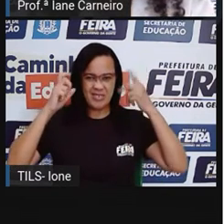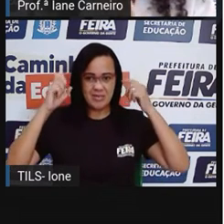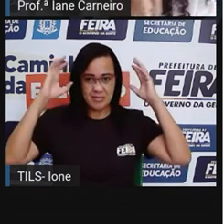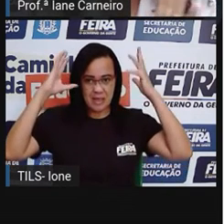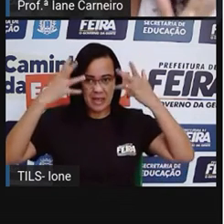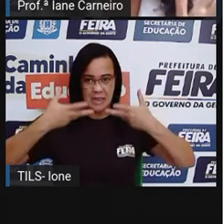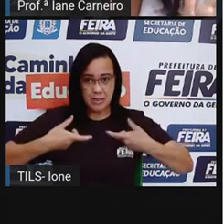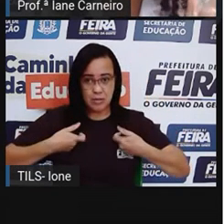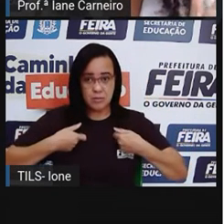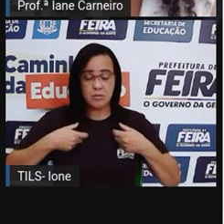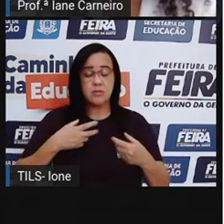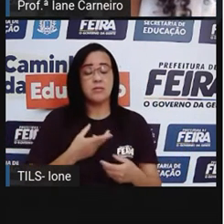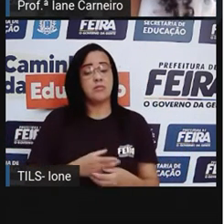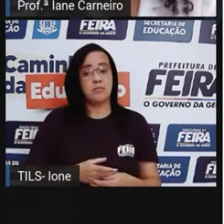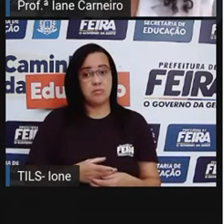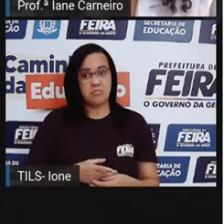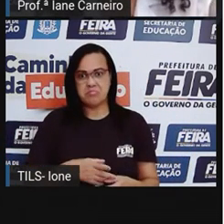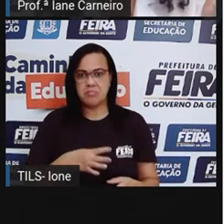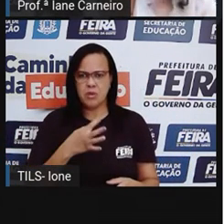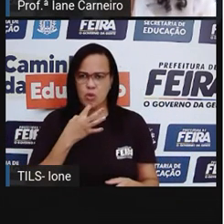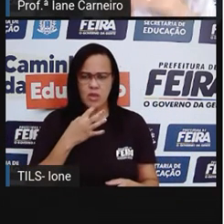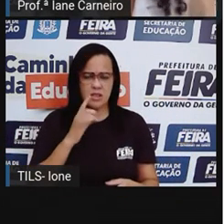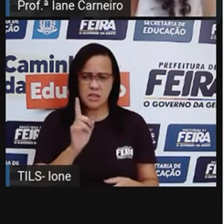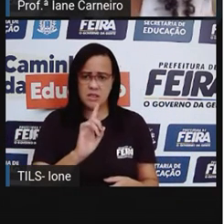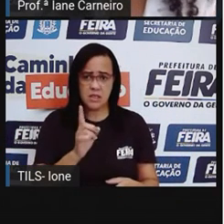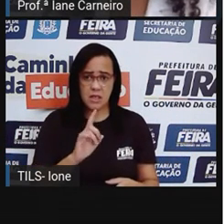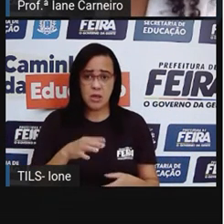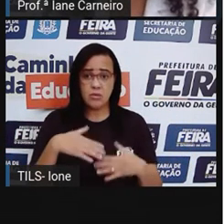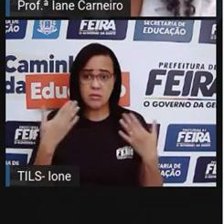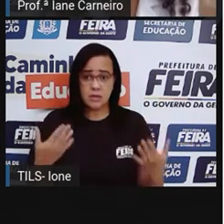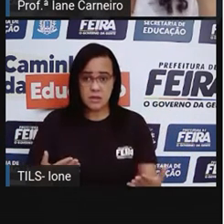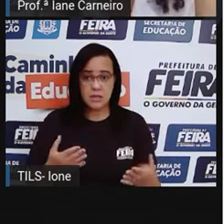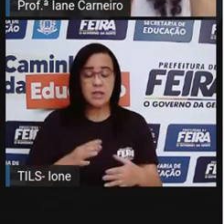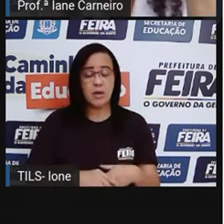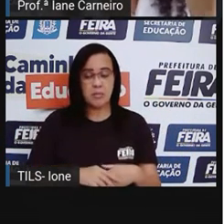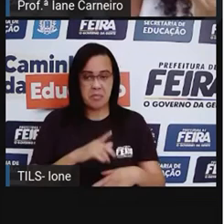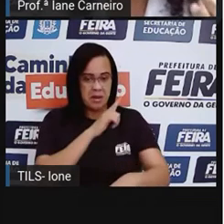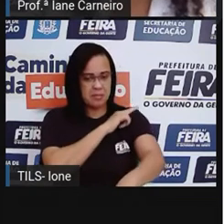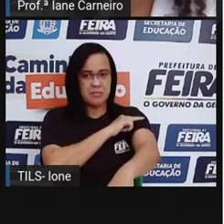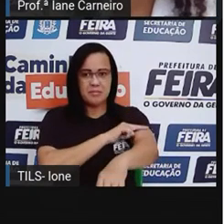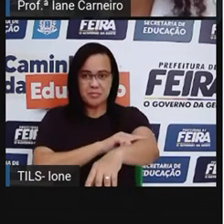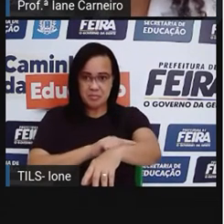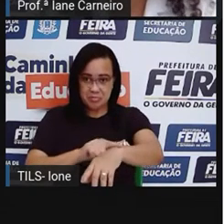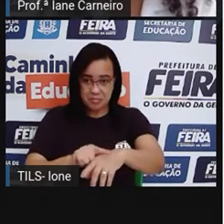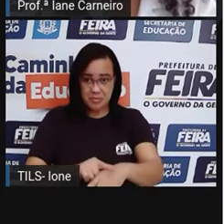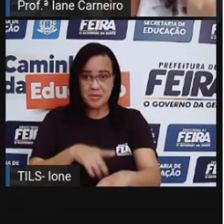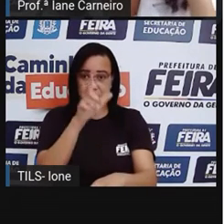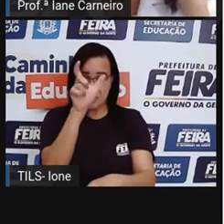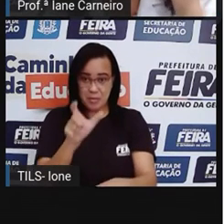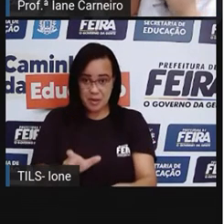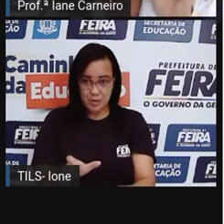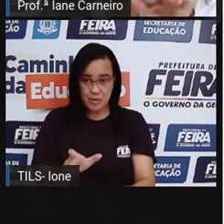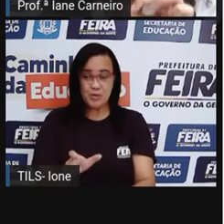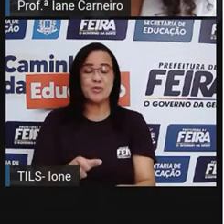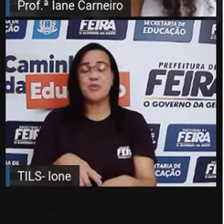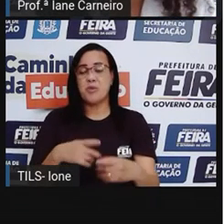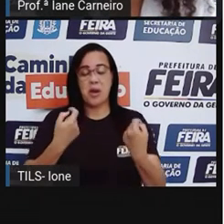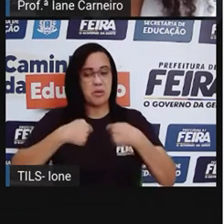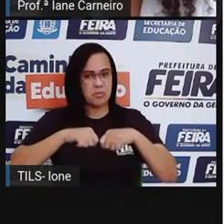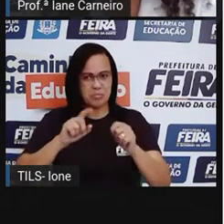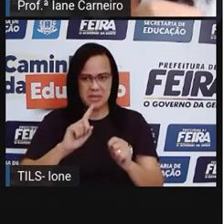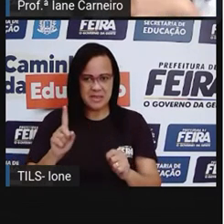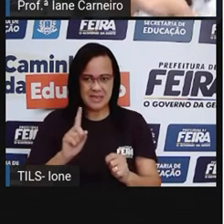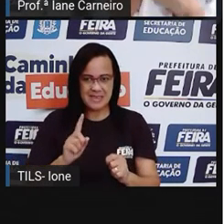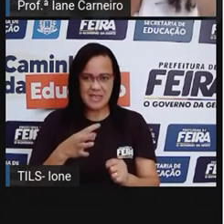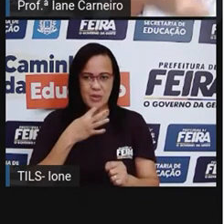alguém, a gente não precisa conhecer essa pessoa, né? A gente pode ser gentil, pode ter empatia, pode ser solidário,